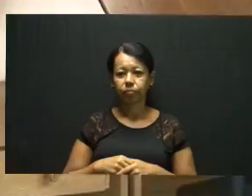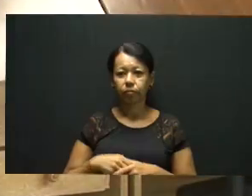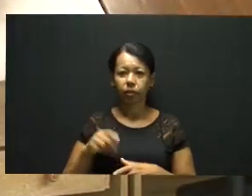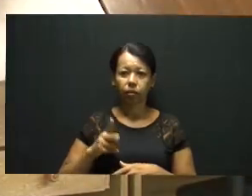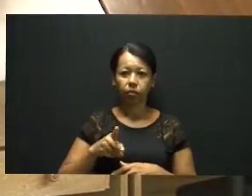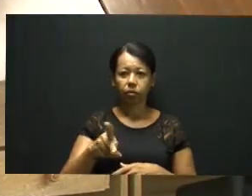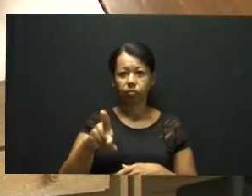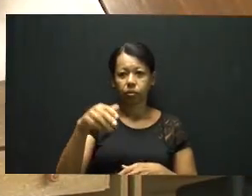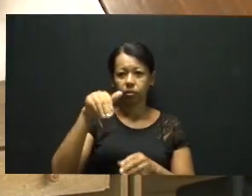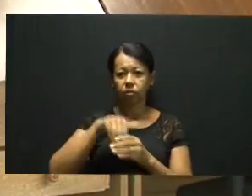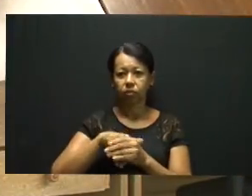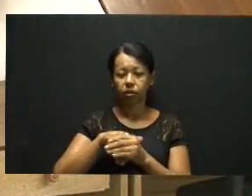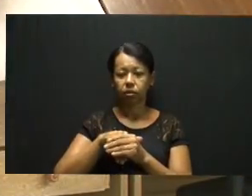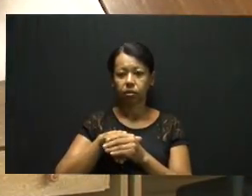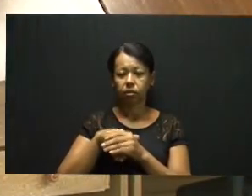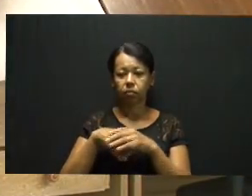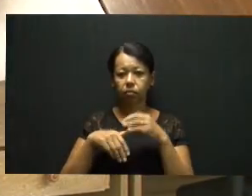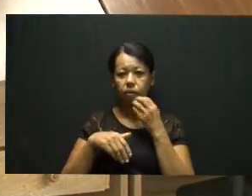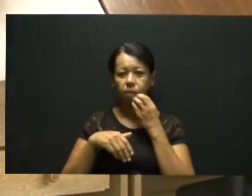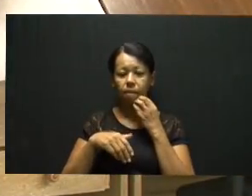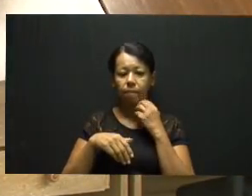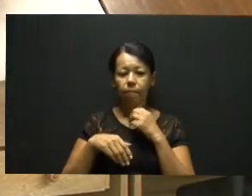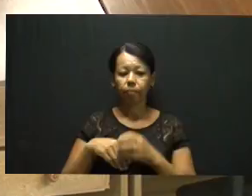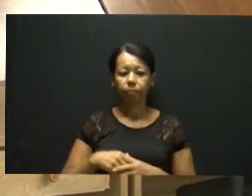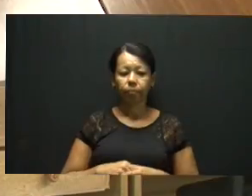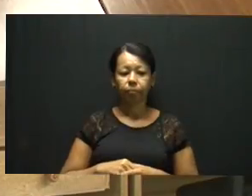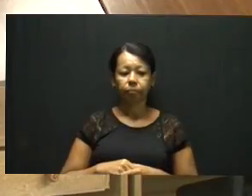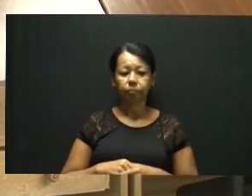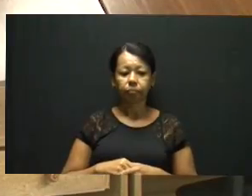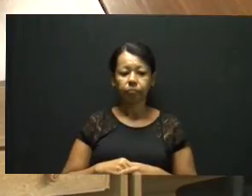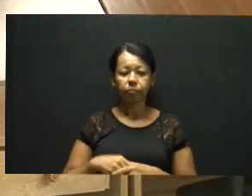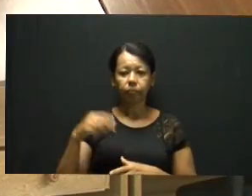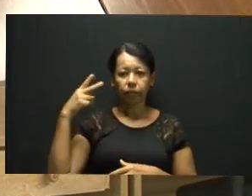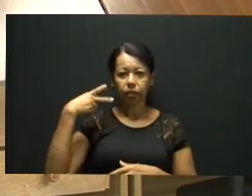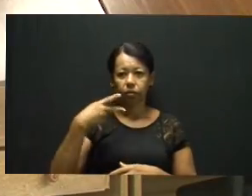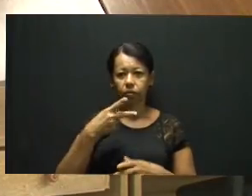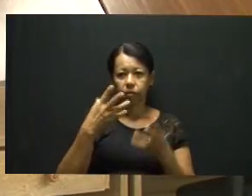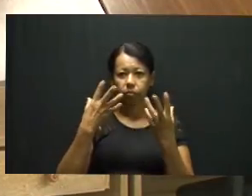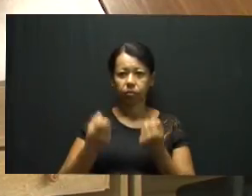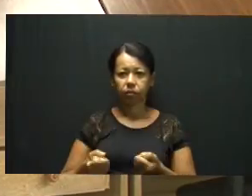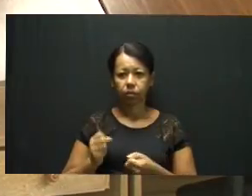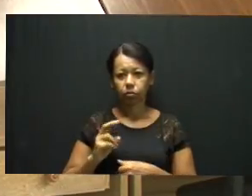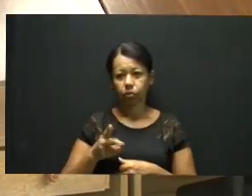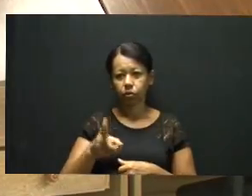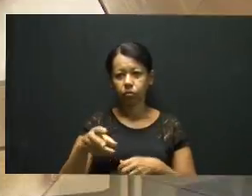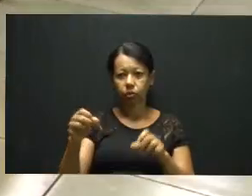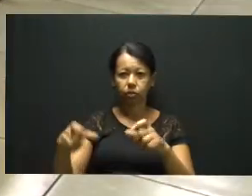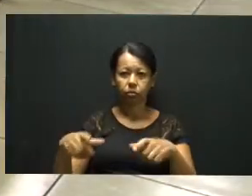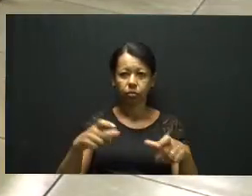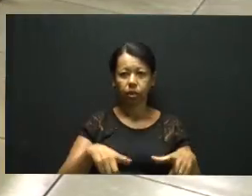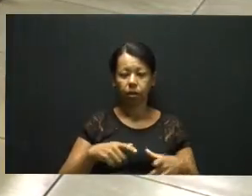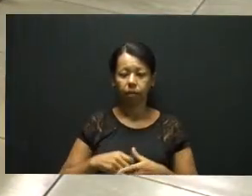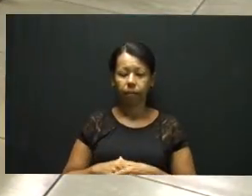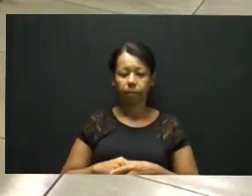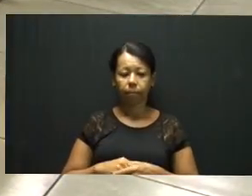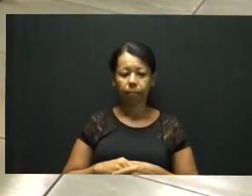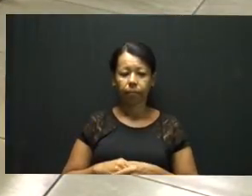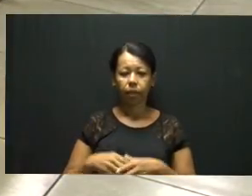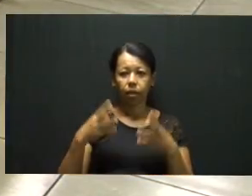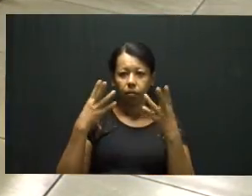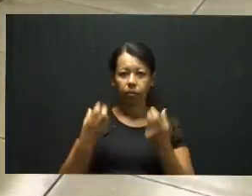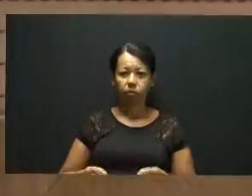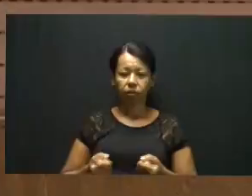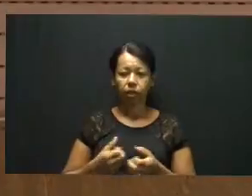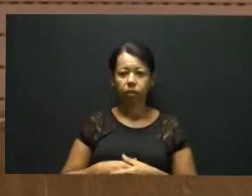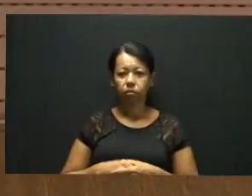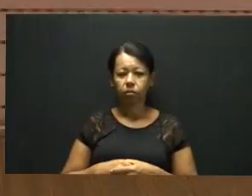Continua em votação. Em votação, os vereadores que forem pela aprovação permaneçam como se encontram.